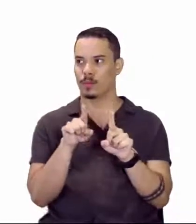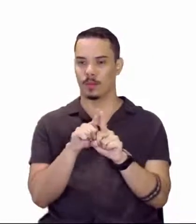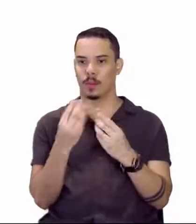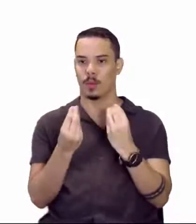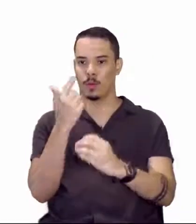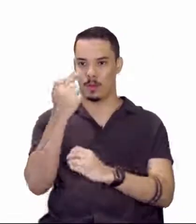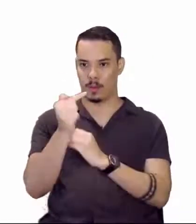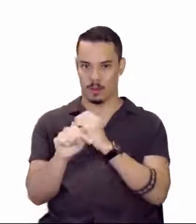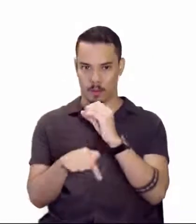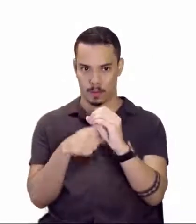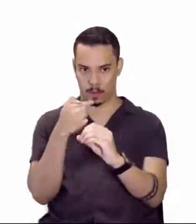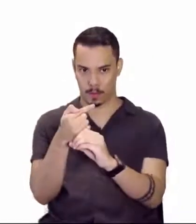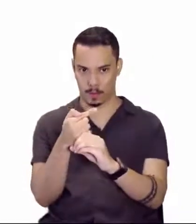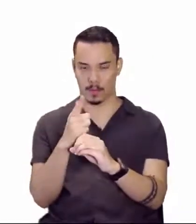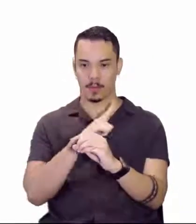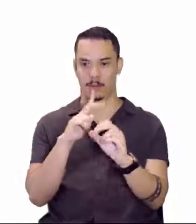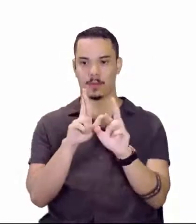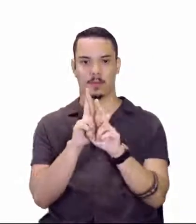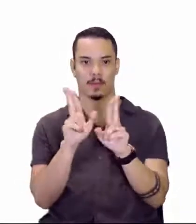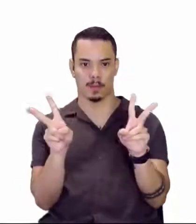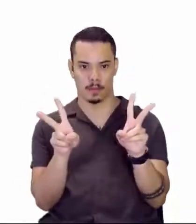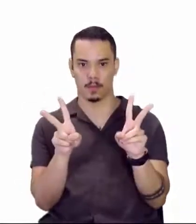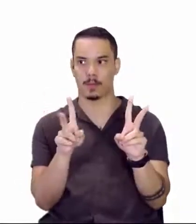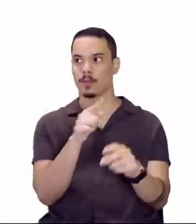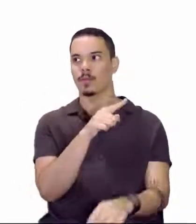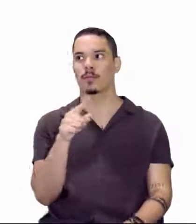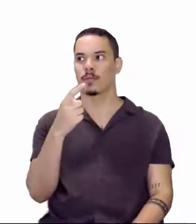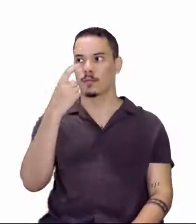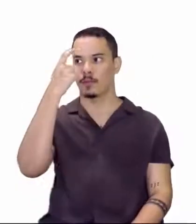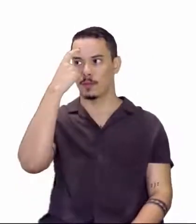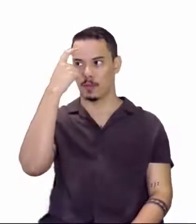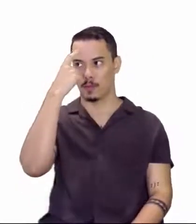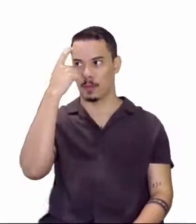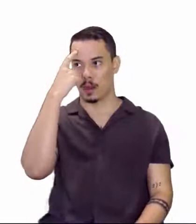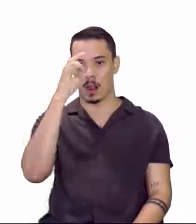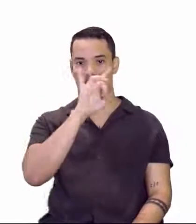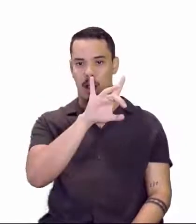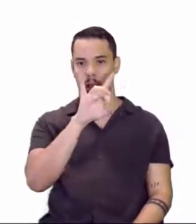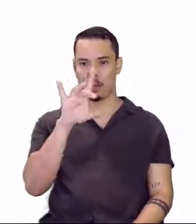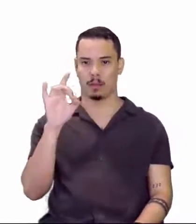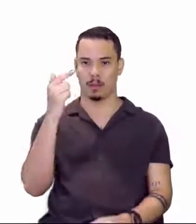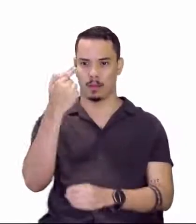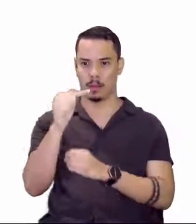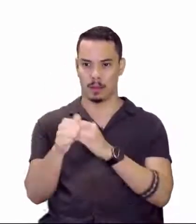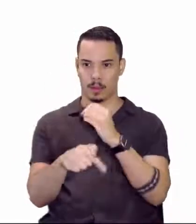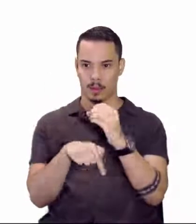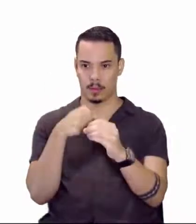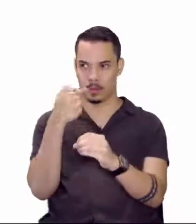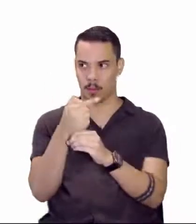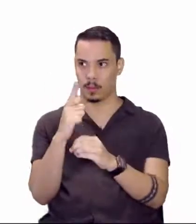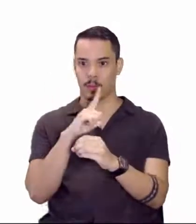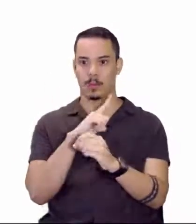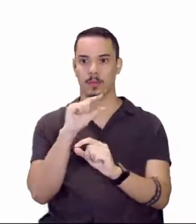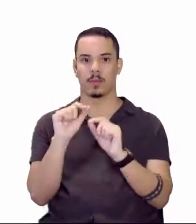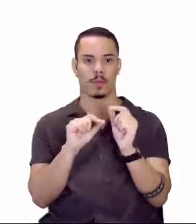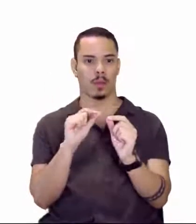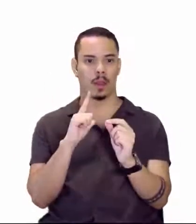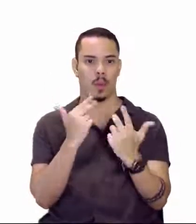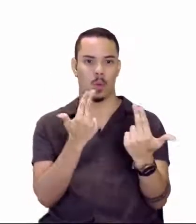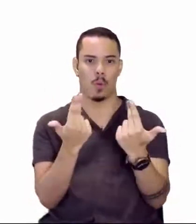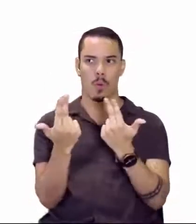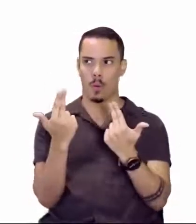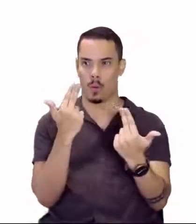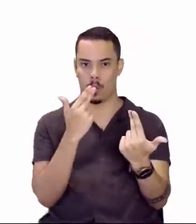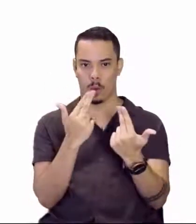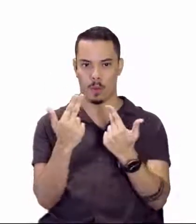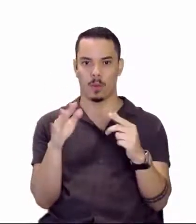de elemento químico diferente, fazendo com que cada átomo do seu composto fique estável, igual aos